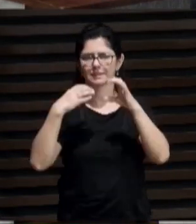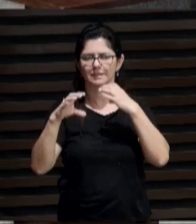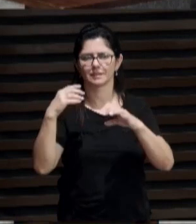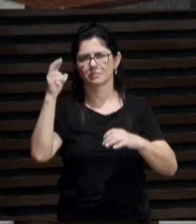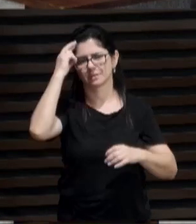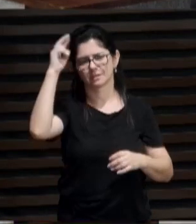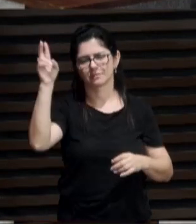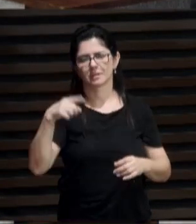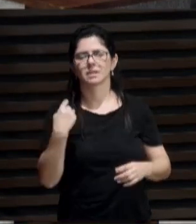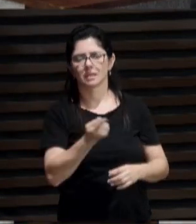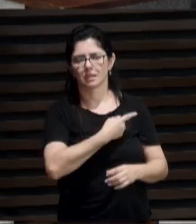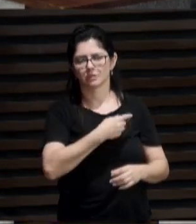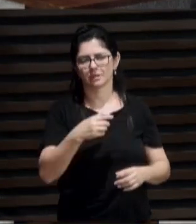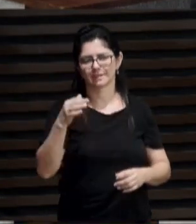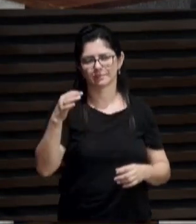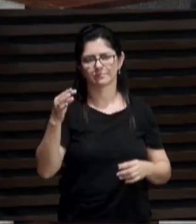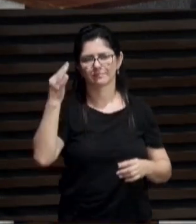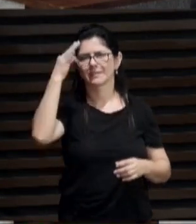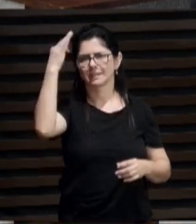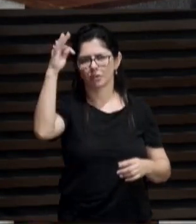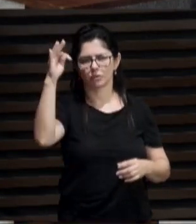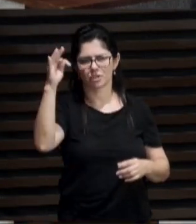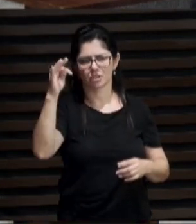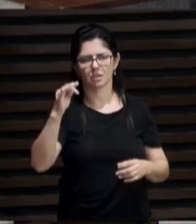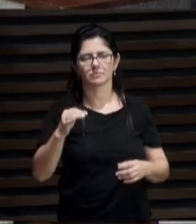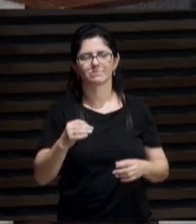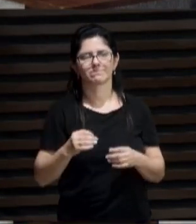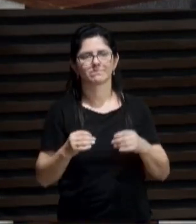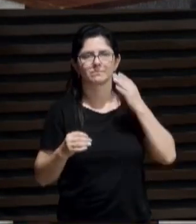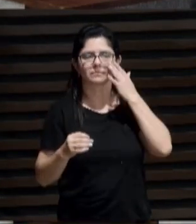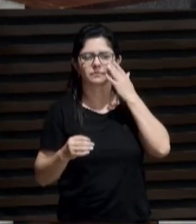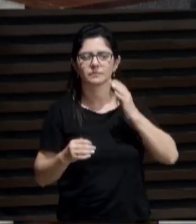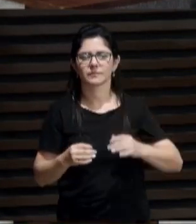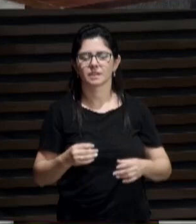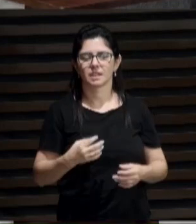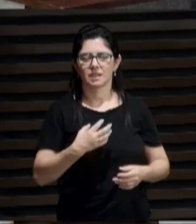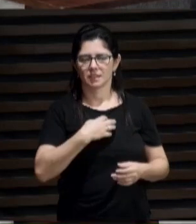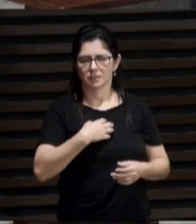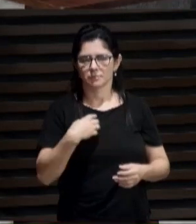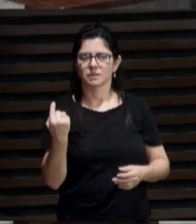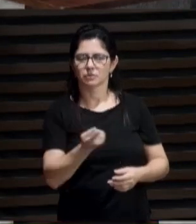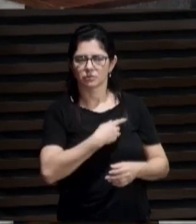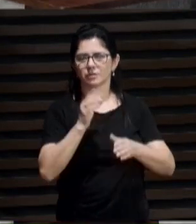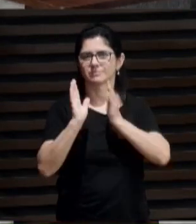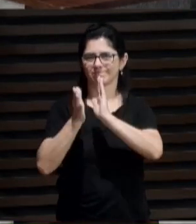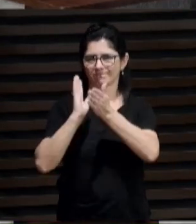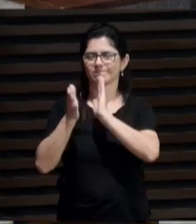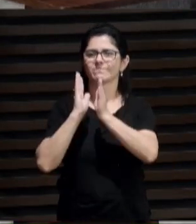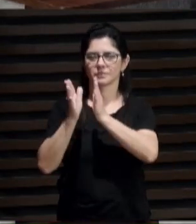teologia precisa permear a nossa vida de tal maneira que aquilo que sai dos nossos lábios, não só em canto, mas em